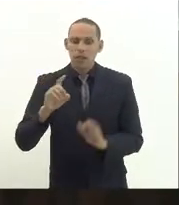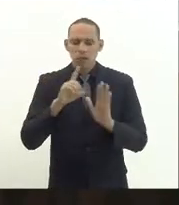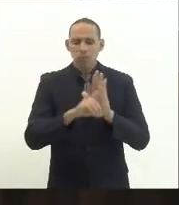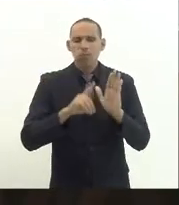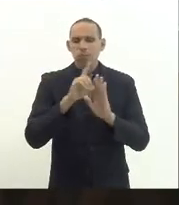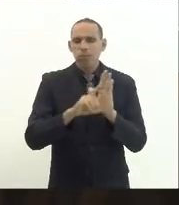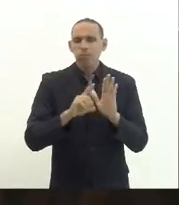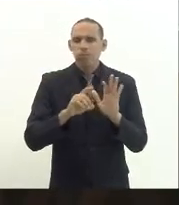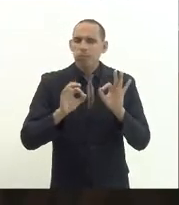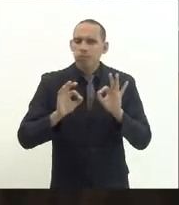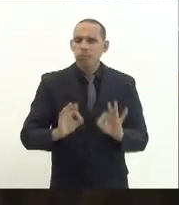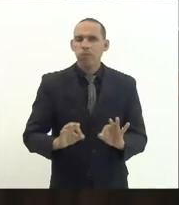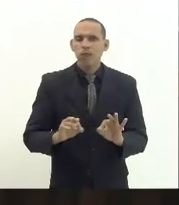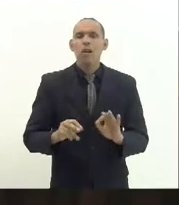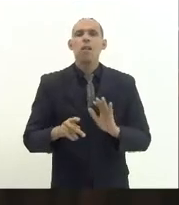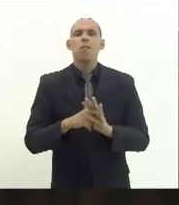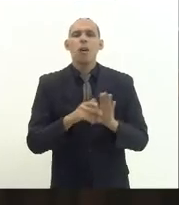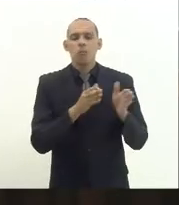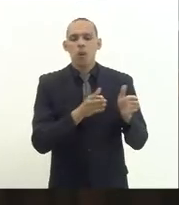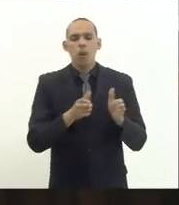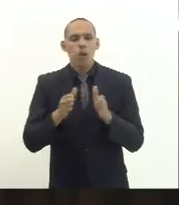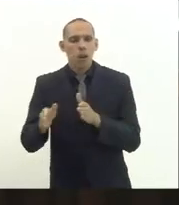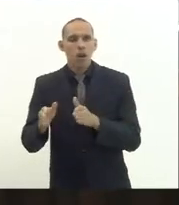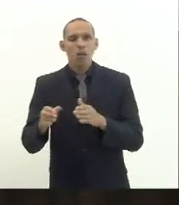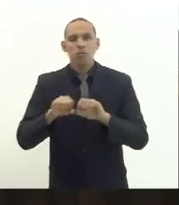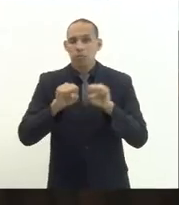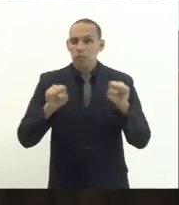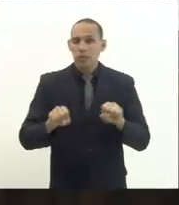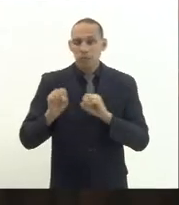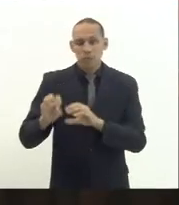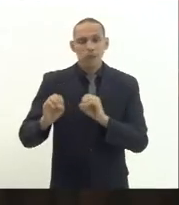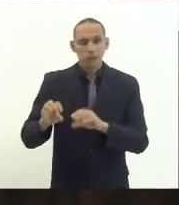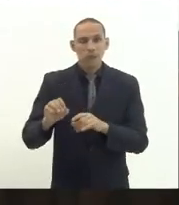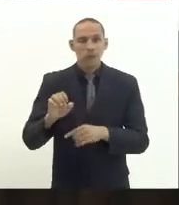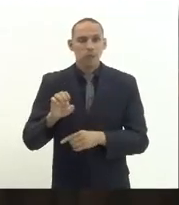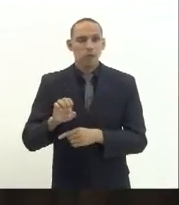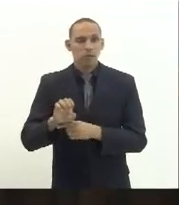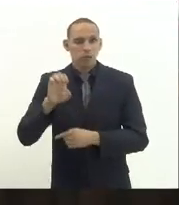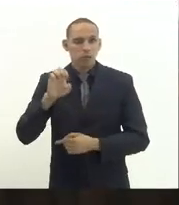para a organização do sistema de ensino do Estado do Rio de Janeiro